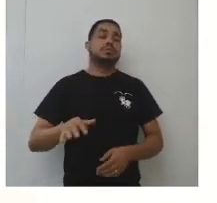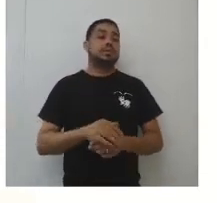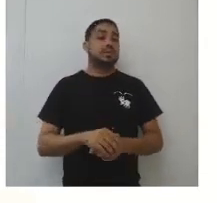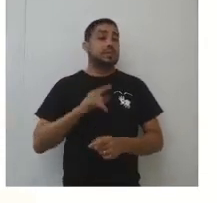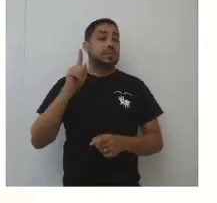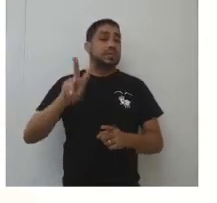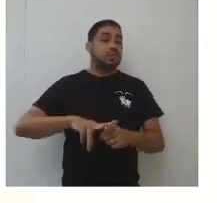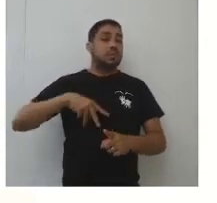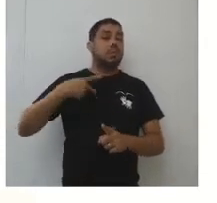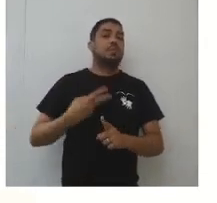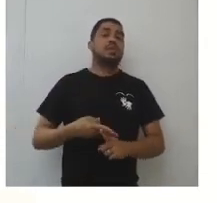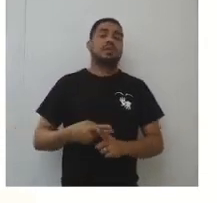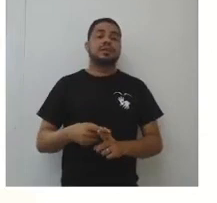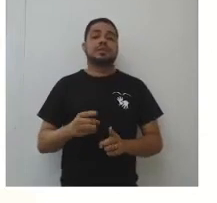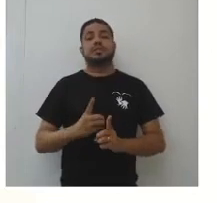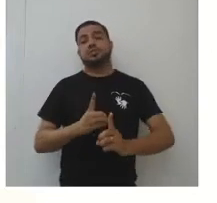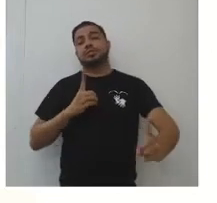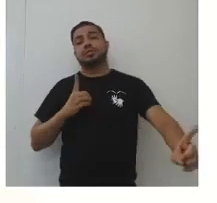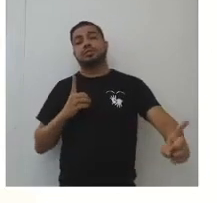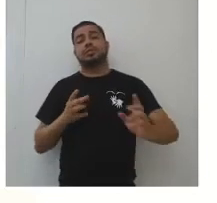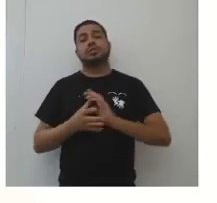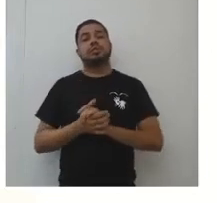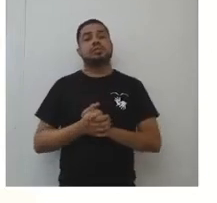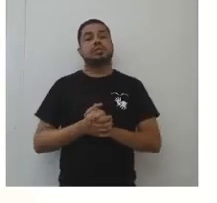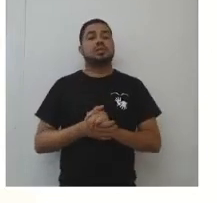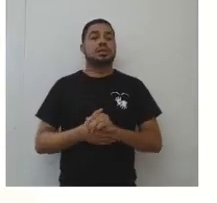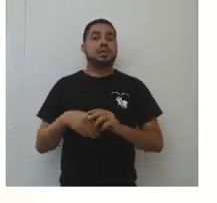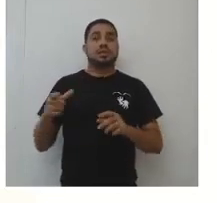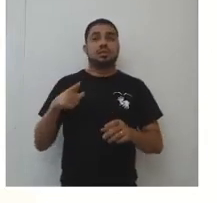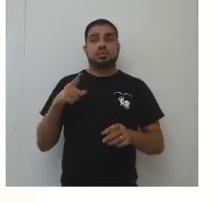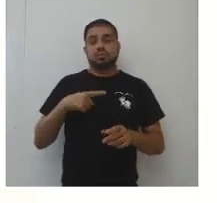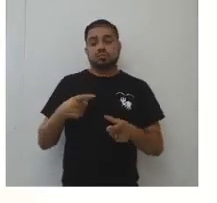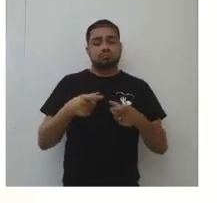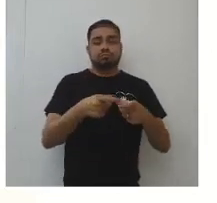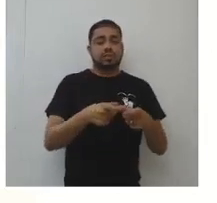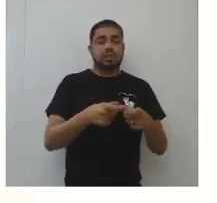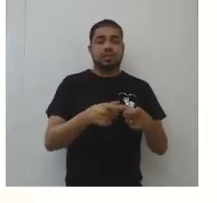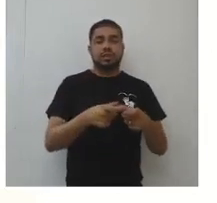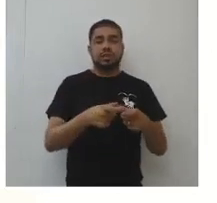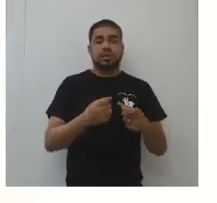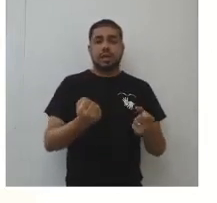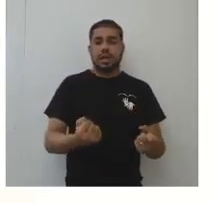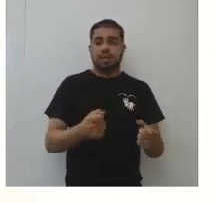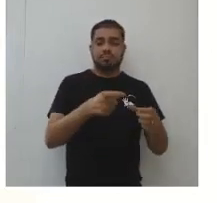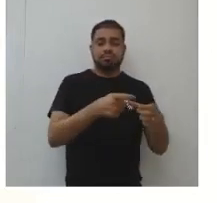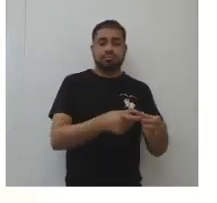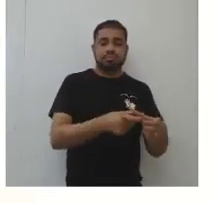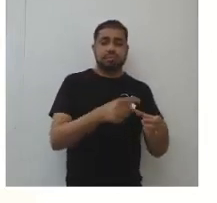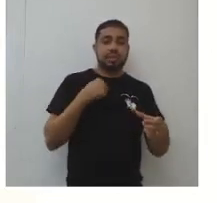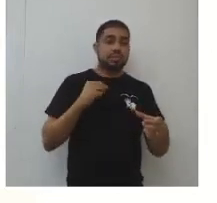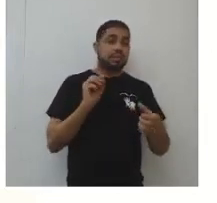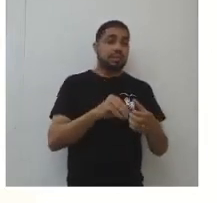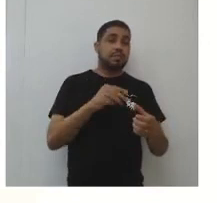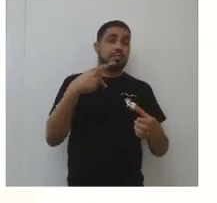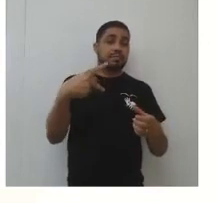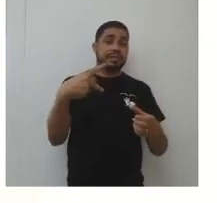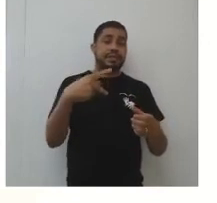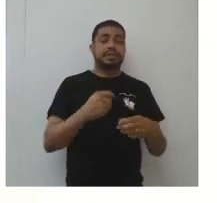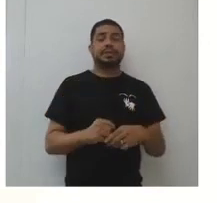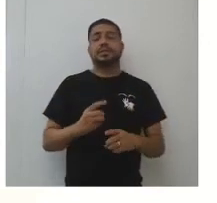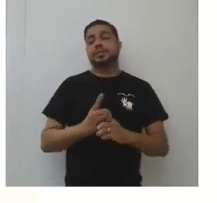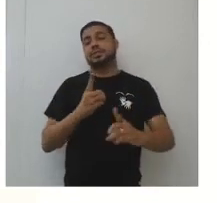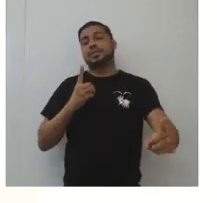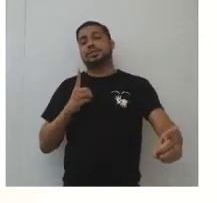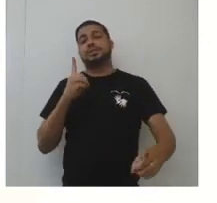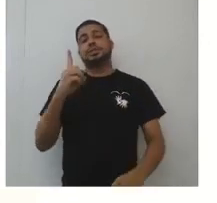vai dobrar a distância. Quer dizer, uma carga está aqui, carga fonte. Eu botei um ponto P aqui, numa